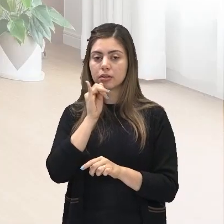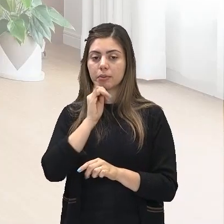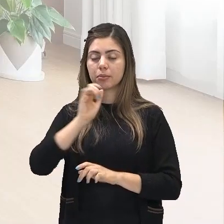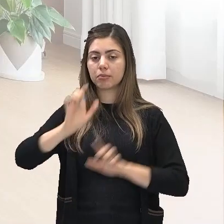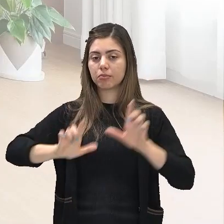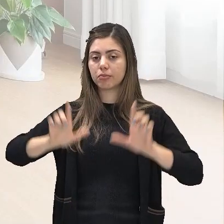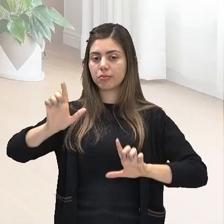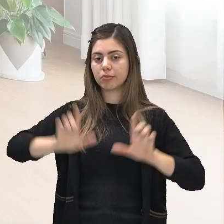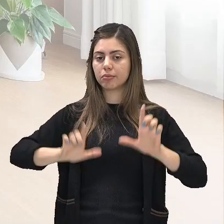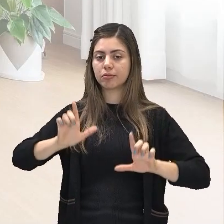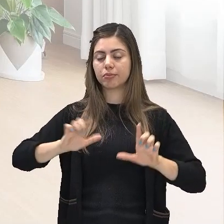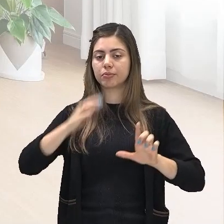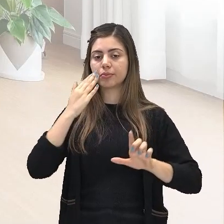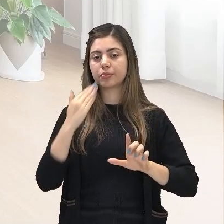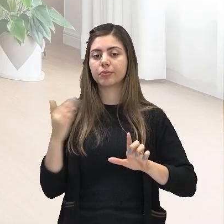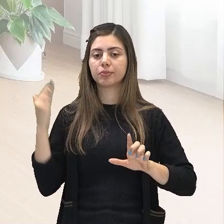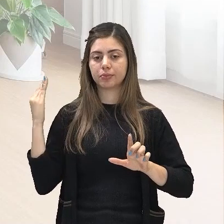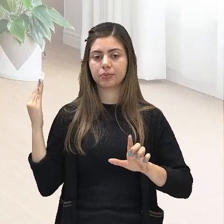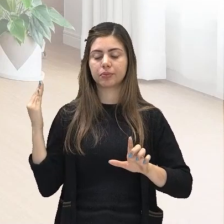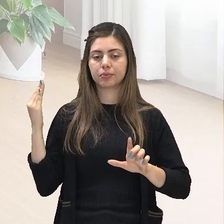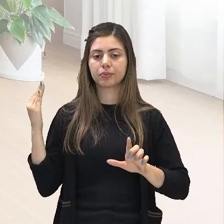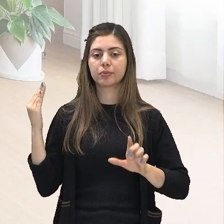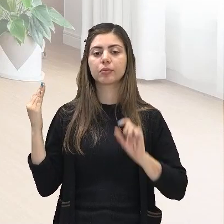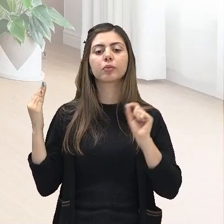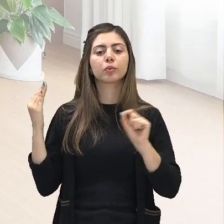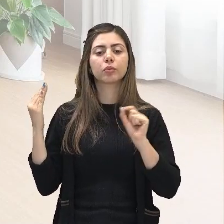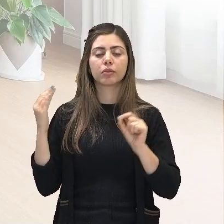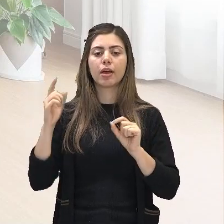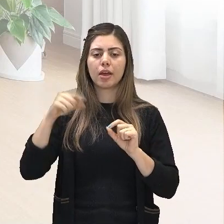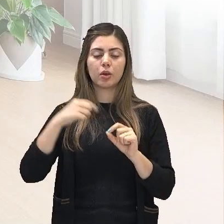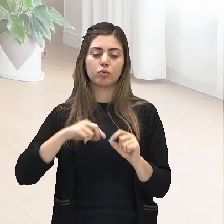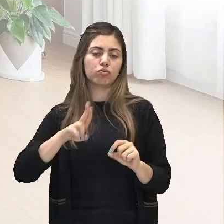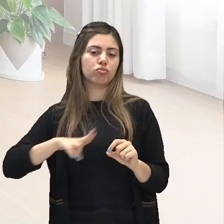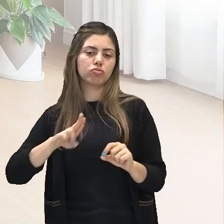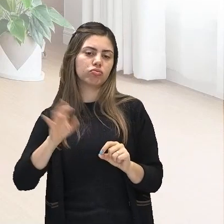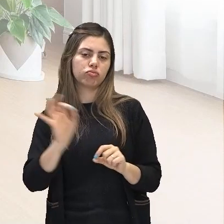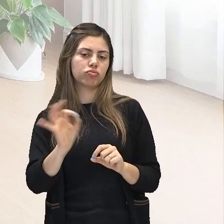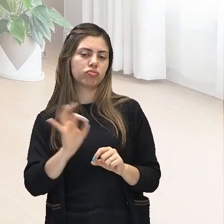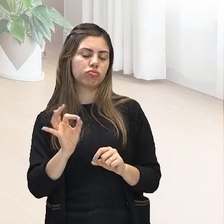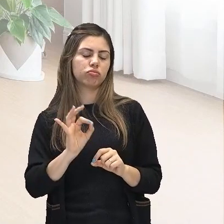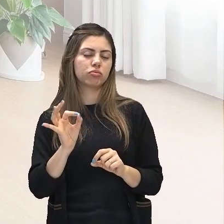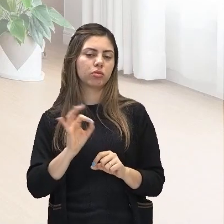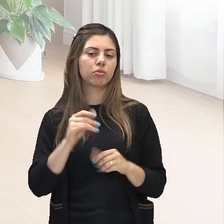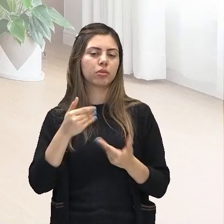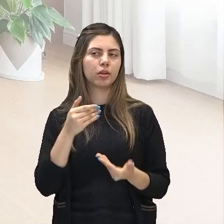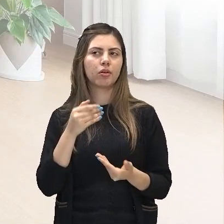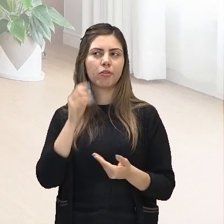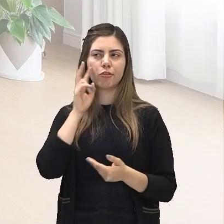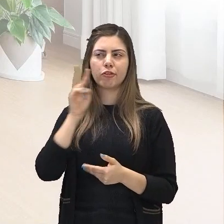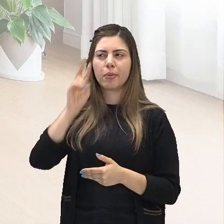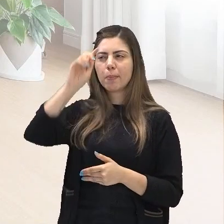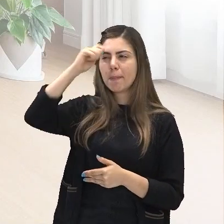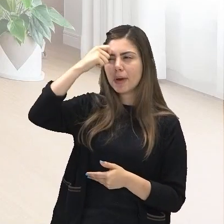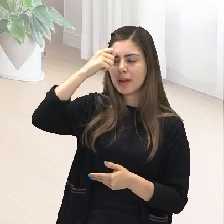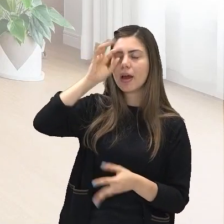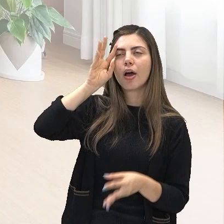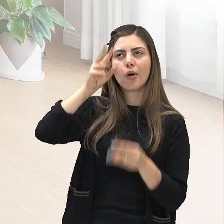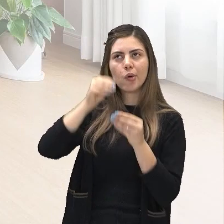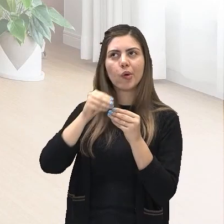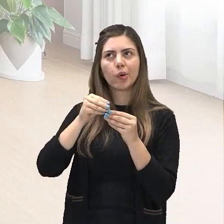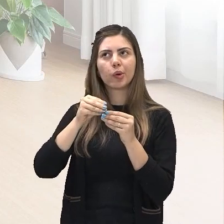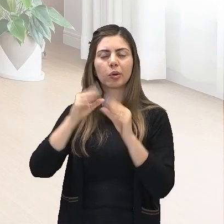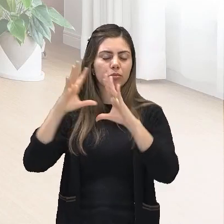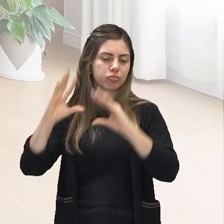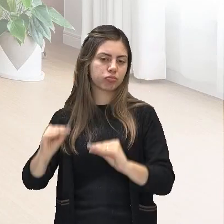os televisores. Aqui, ó, essa TV ela está desligada, né? Tá a tela preta e a gente sabe que ela está desligada. Só que ela pode, né,